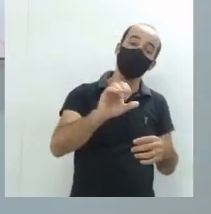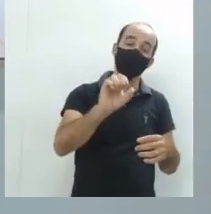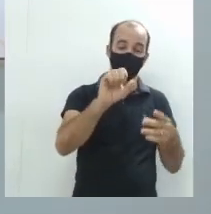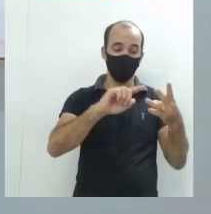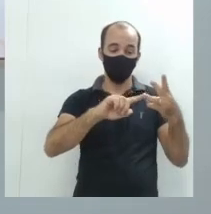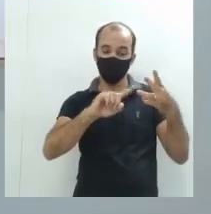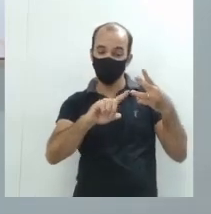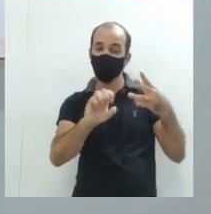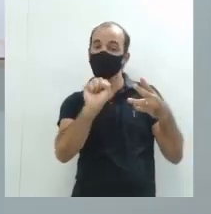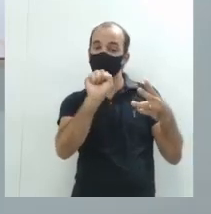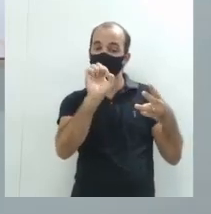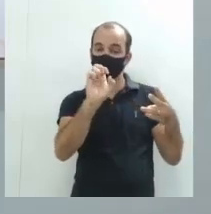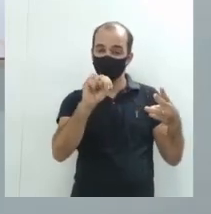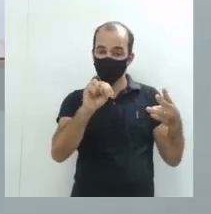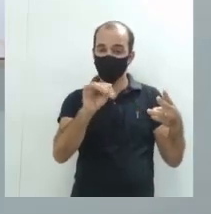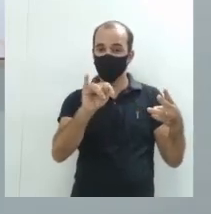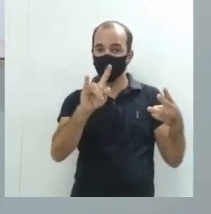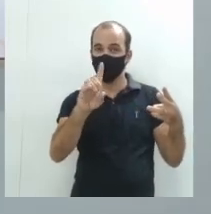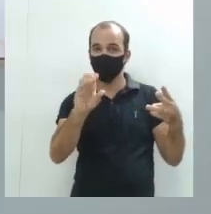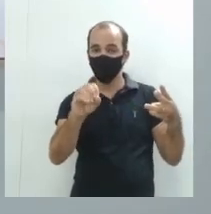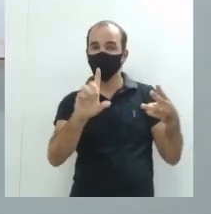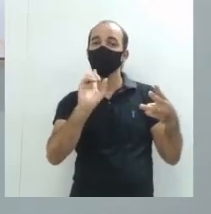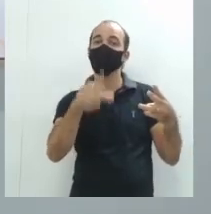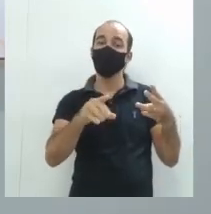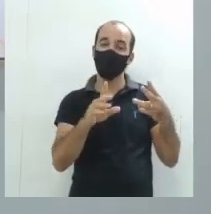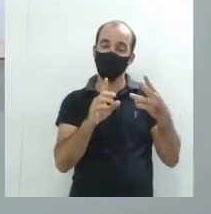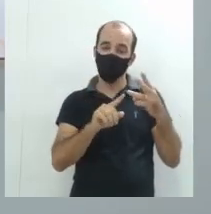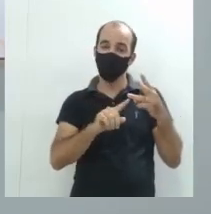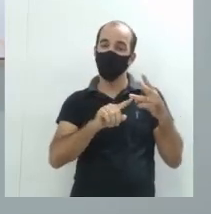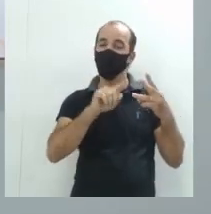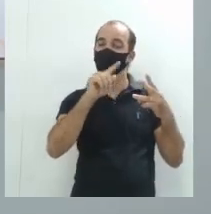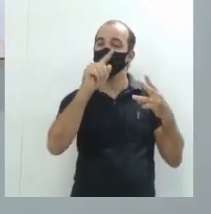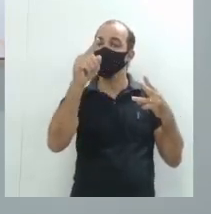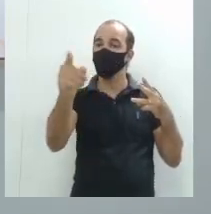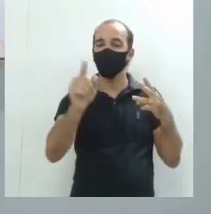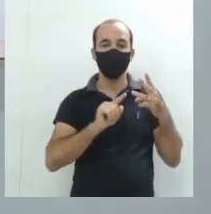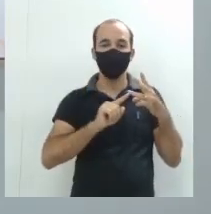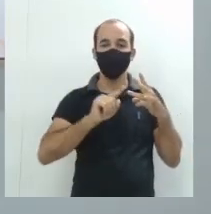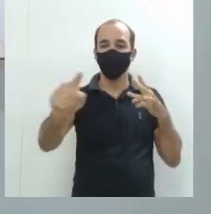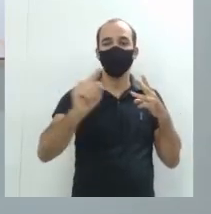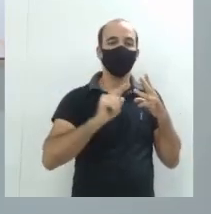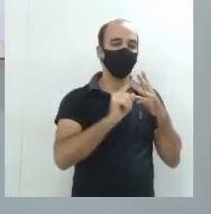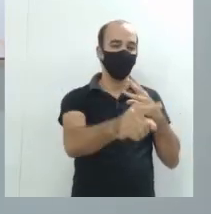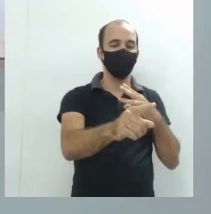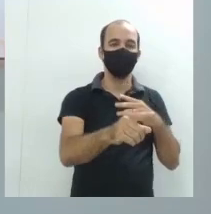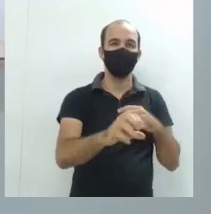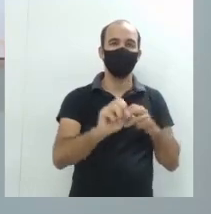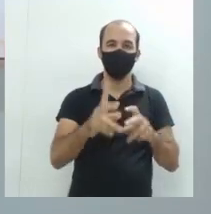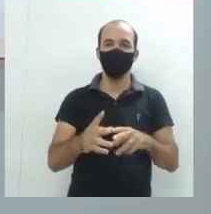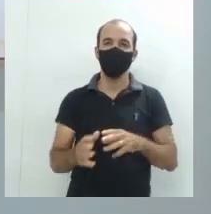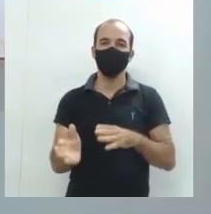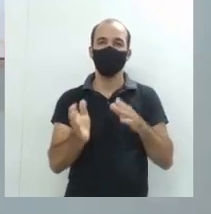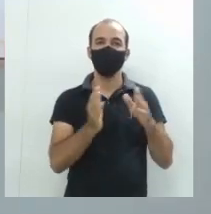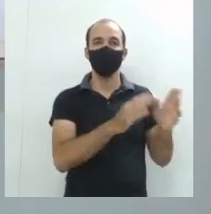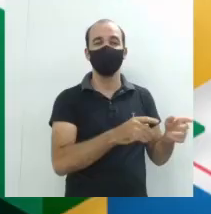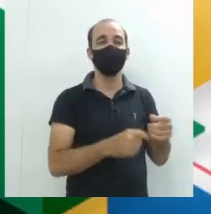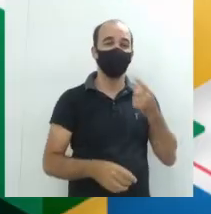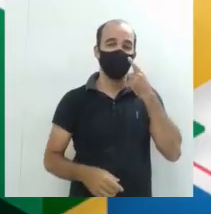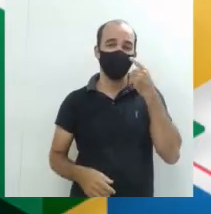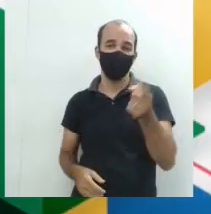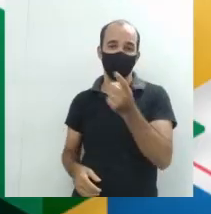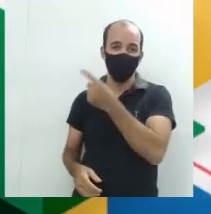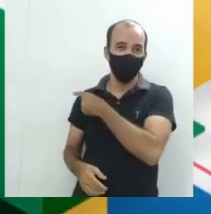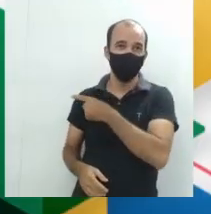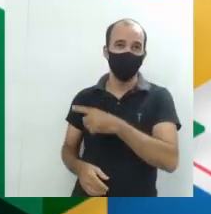está apontando. Bom, pessoal, velocidade vetorial instantânea aí na tela cheia. Aí